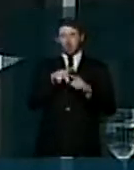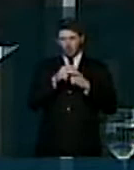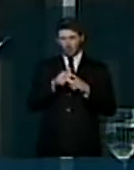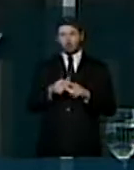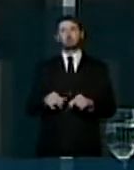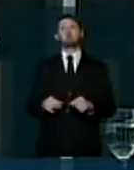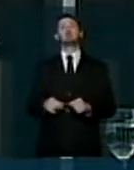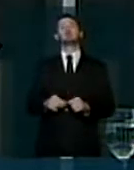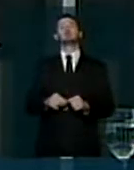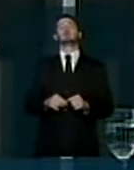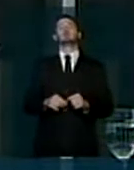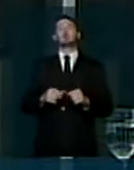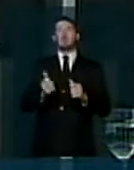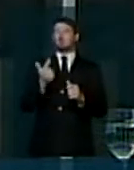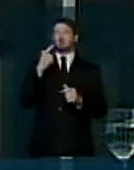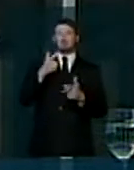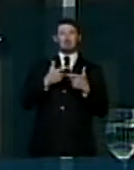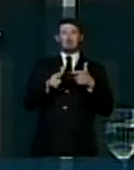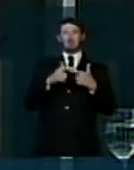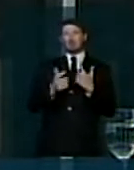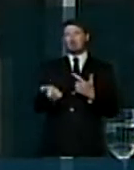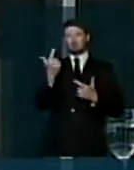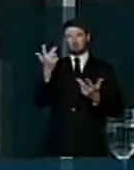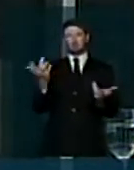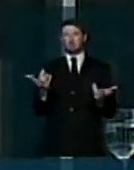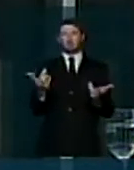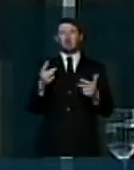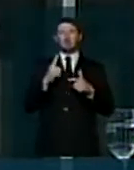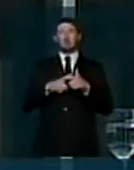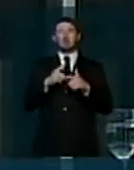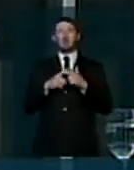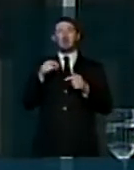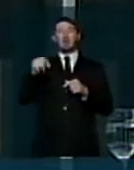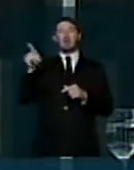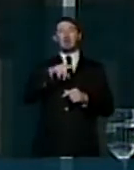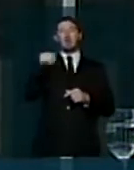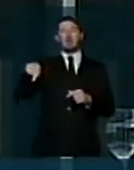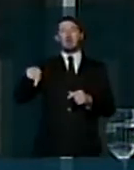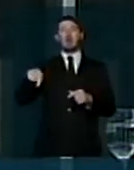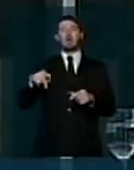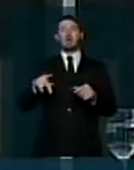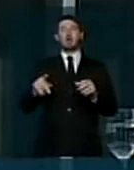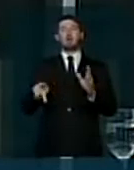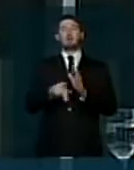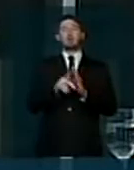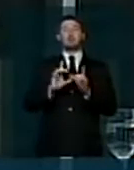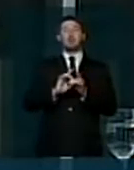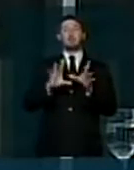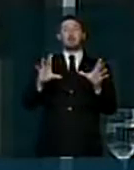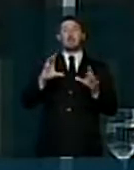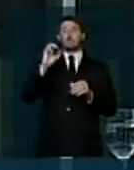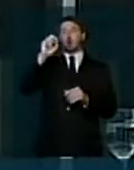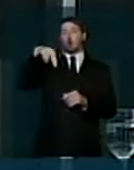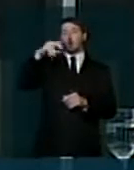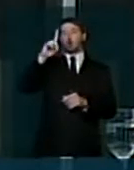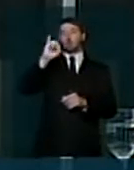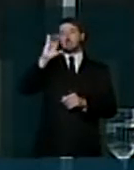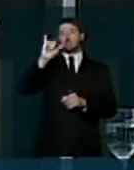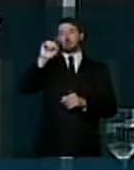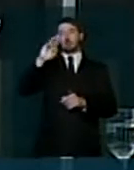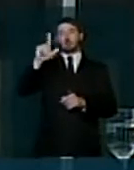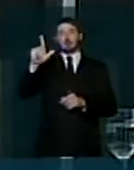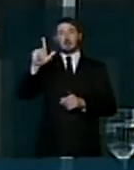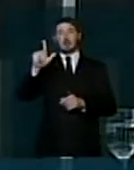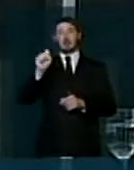corrigimos um absurdo, que é justamente o cancelamento da liberdade condicional para